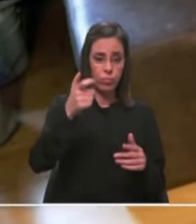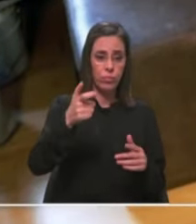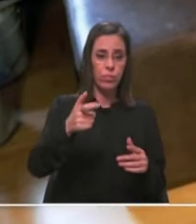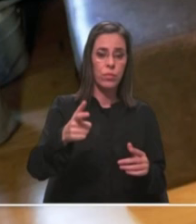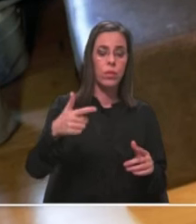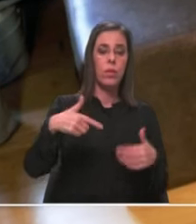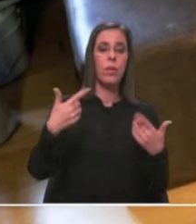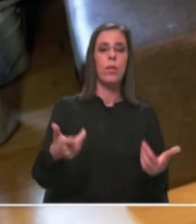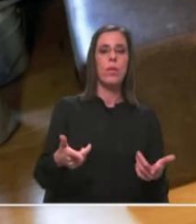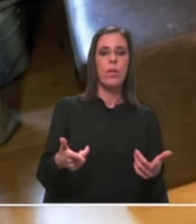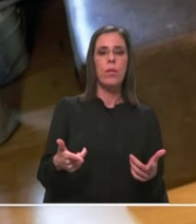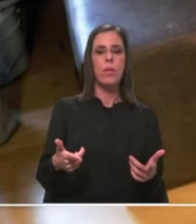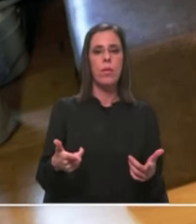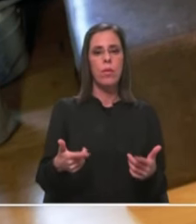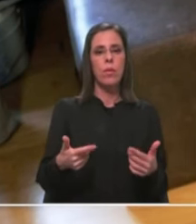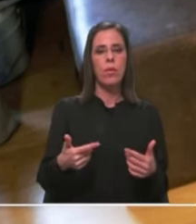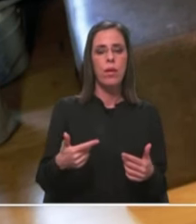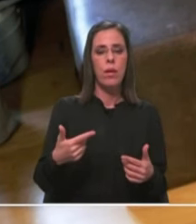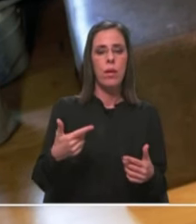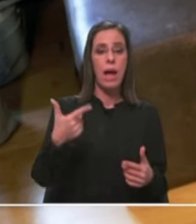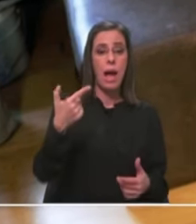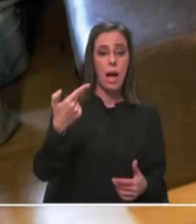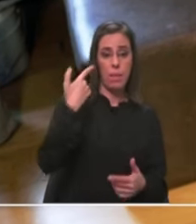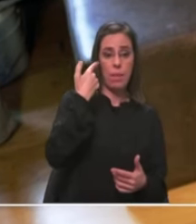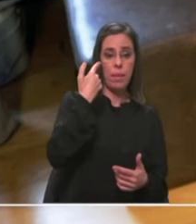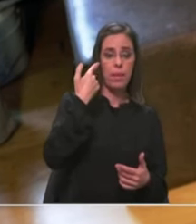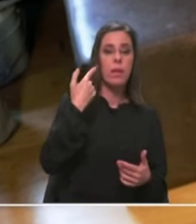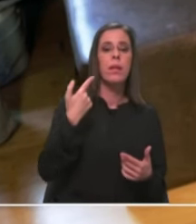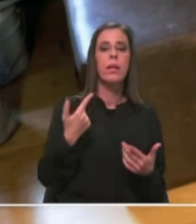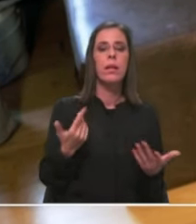depois virou a arma para mim.